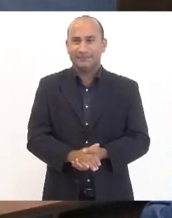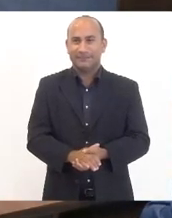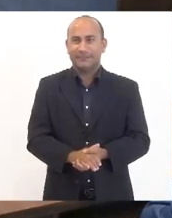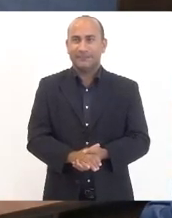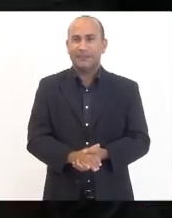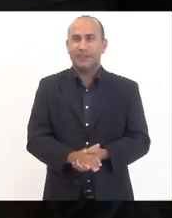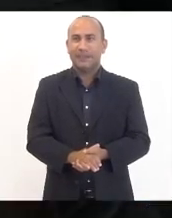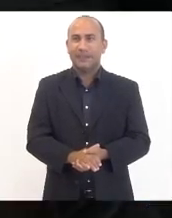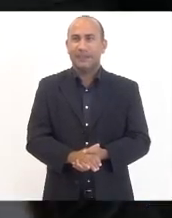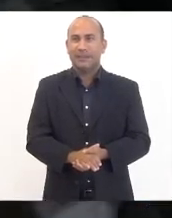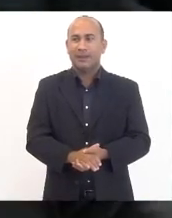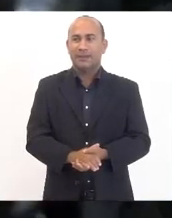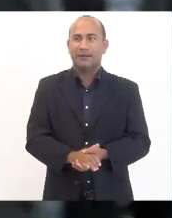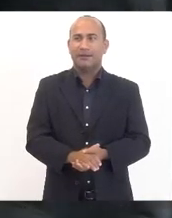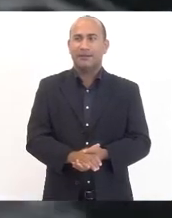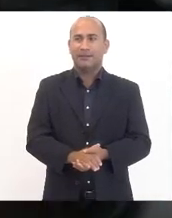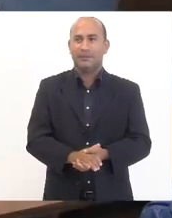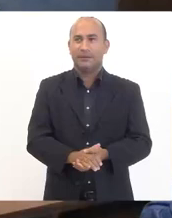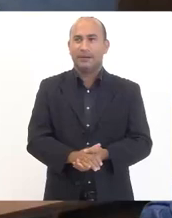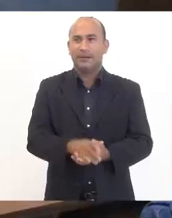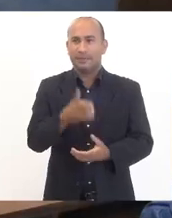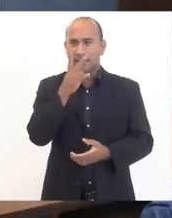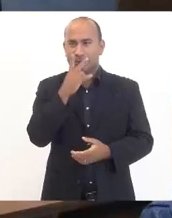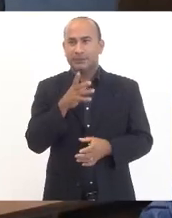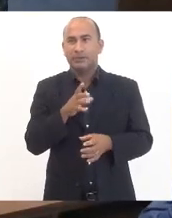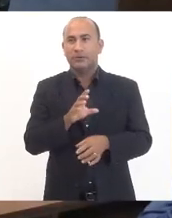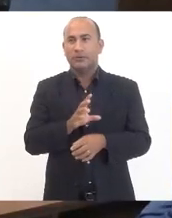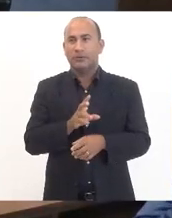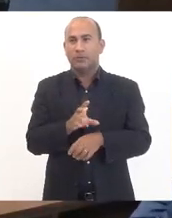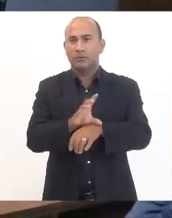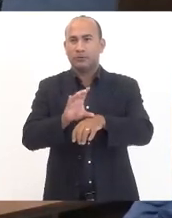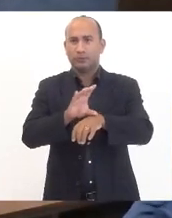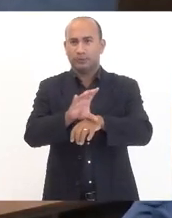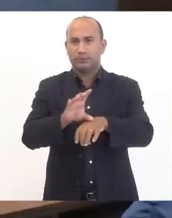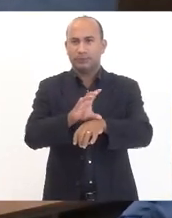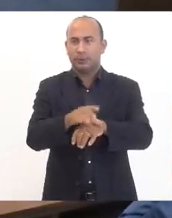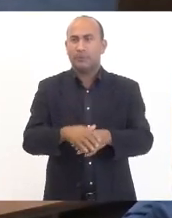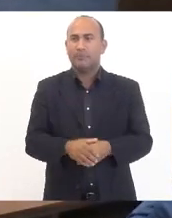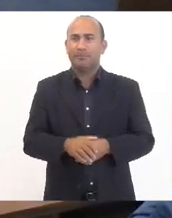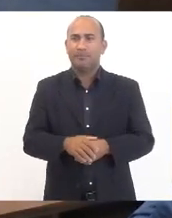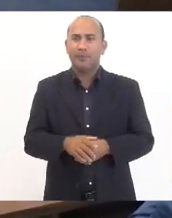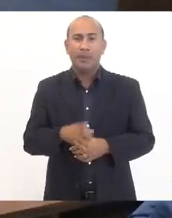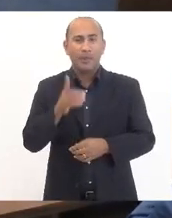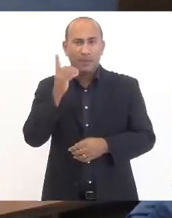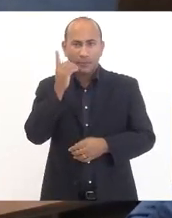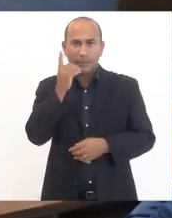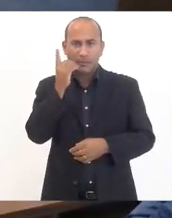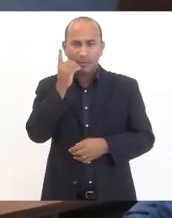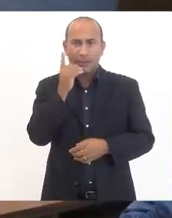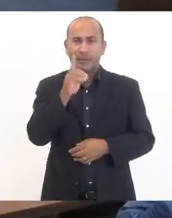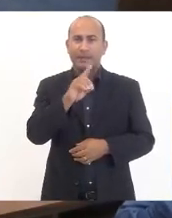Parecer pela constitucionalidade. Pela Comissão de Política Urbana, deputada Zeidan.